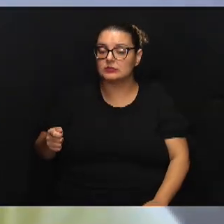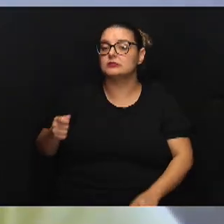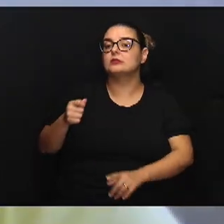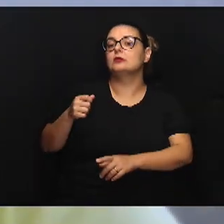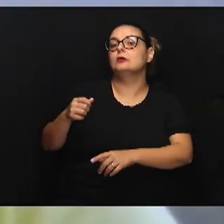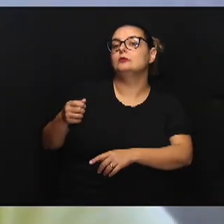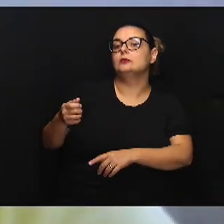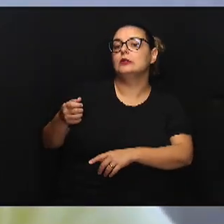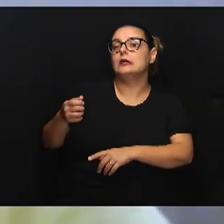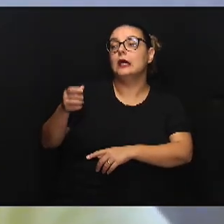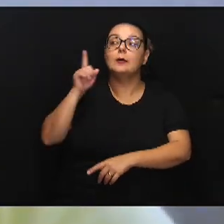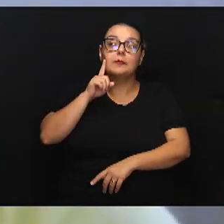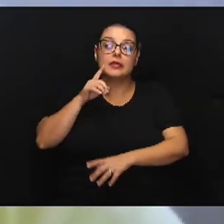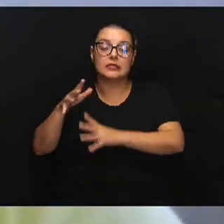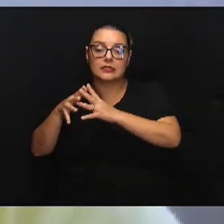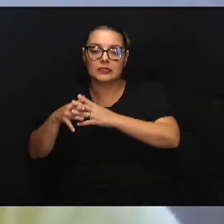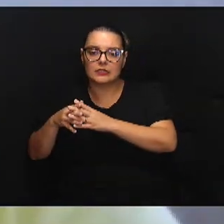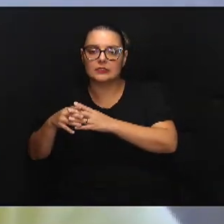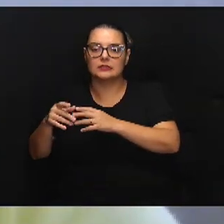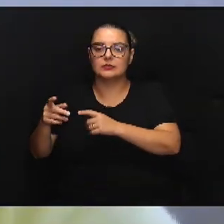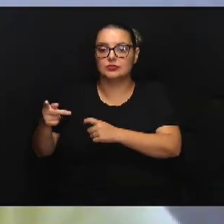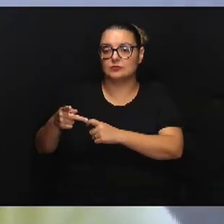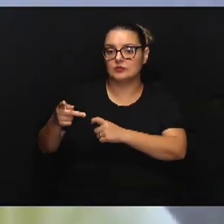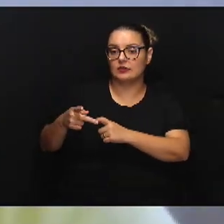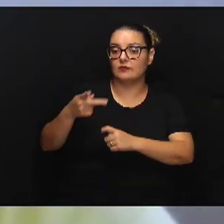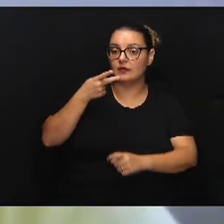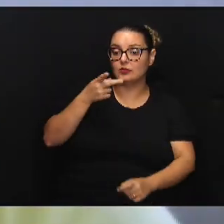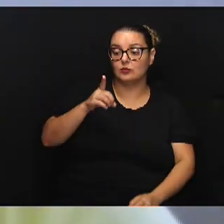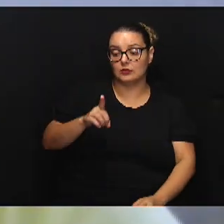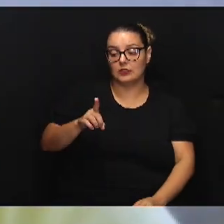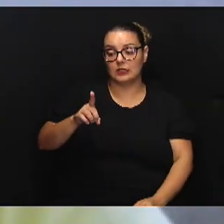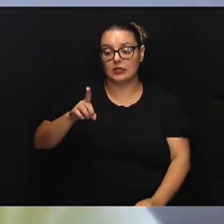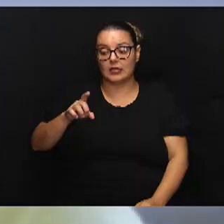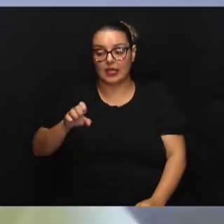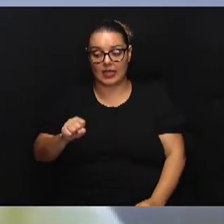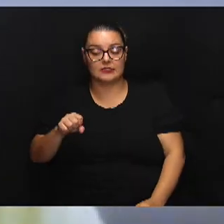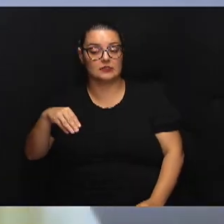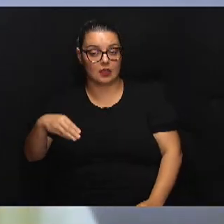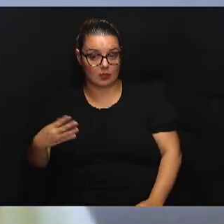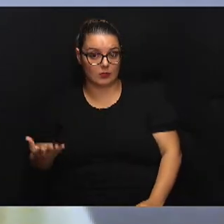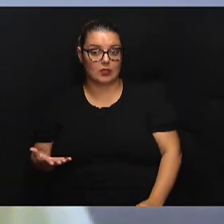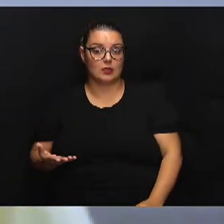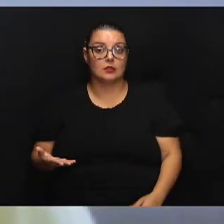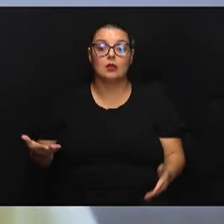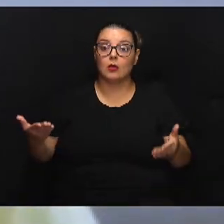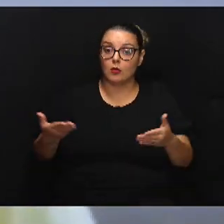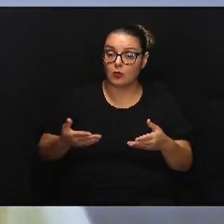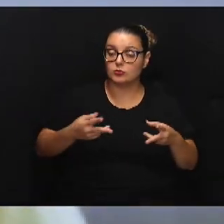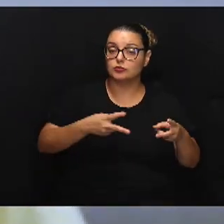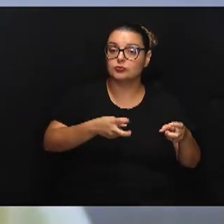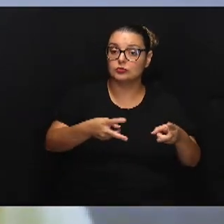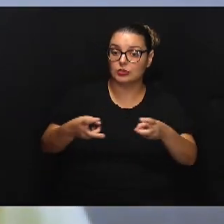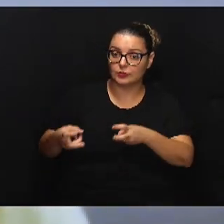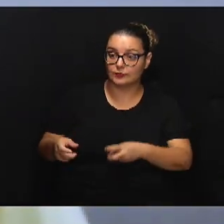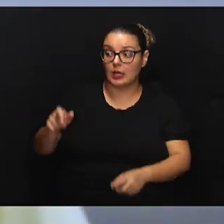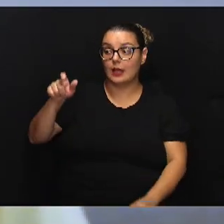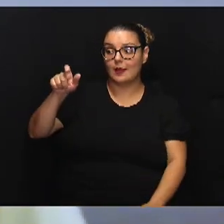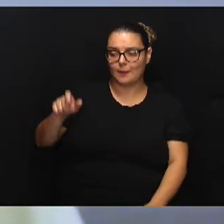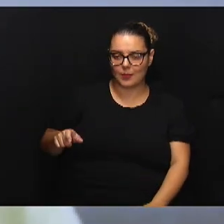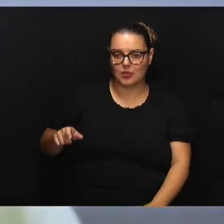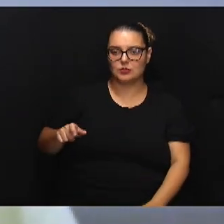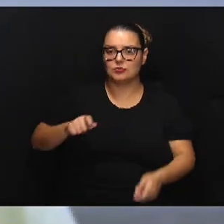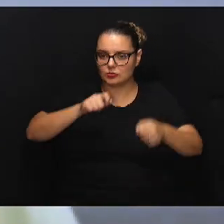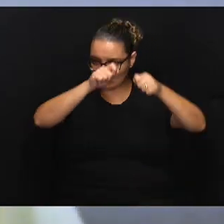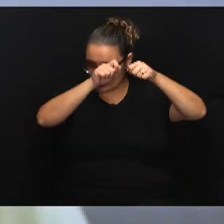fala através do DSM. Então a gente começa a perceber que hoje a criança, a pessoa